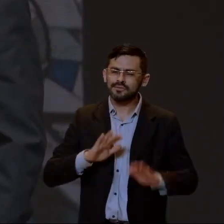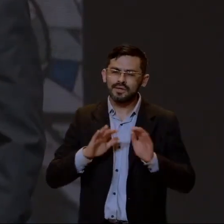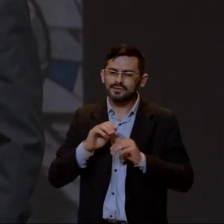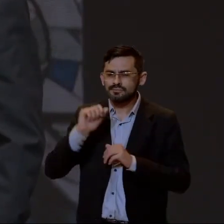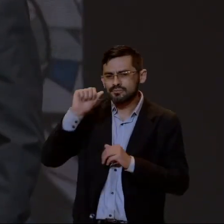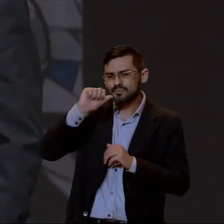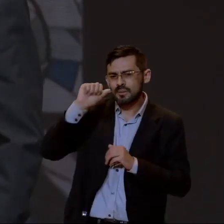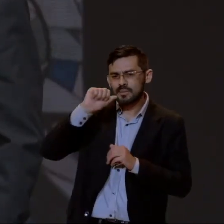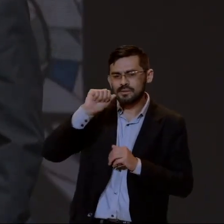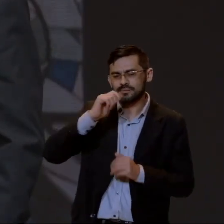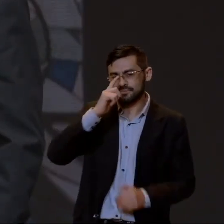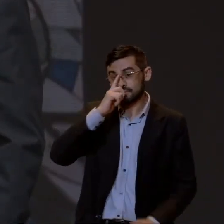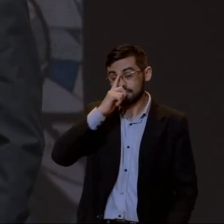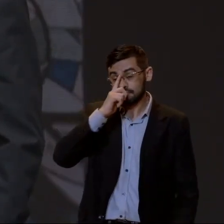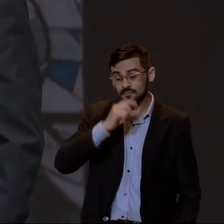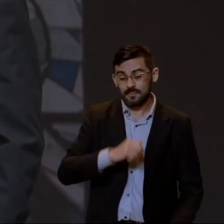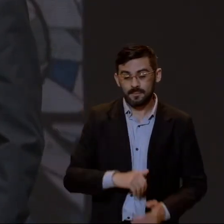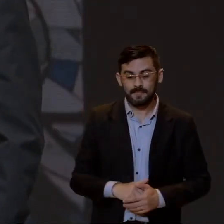quando.